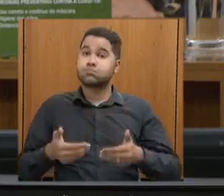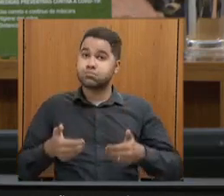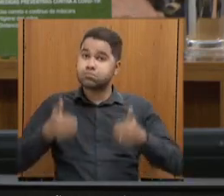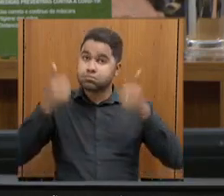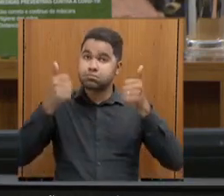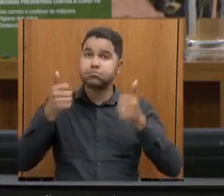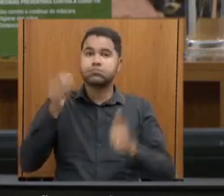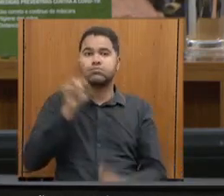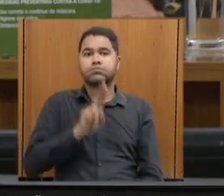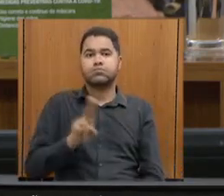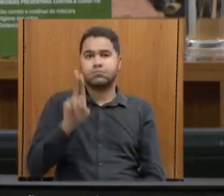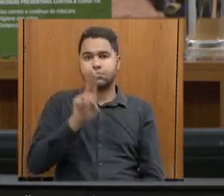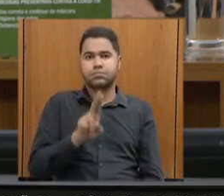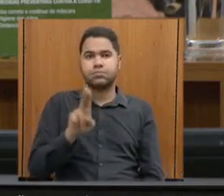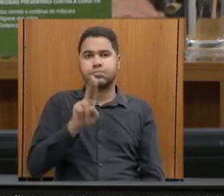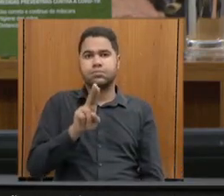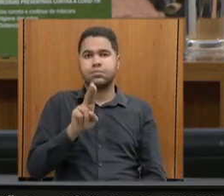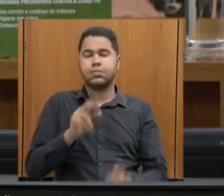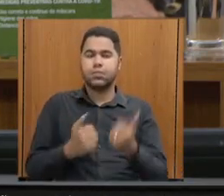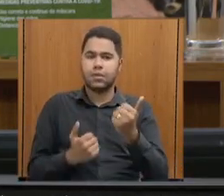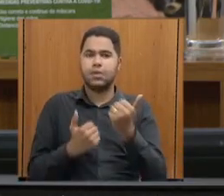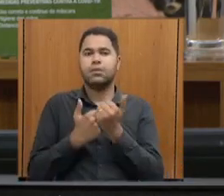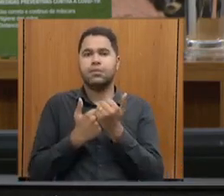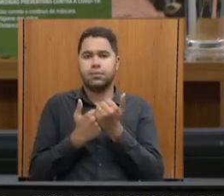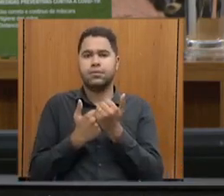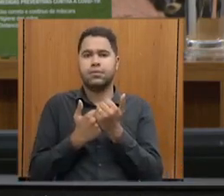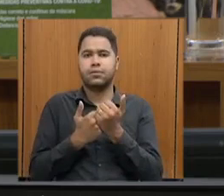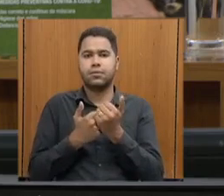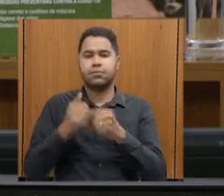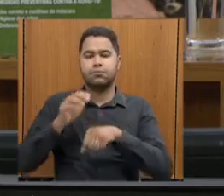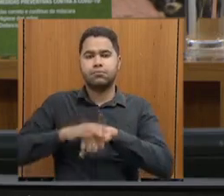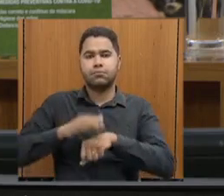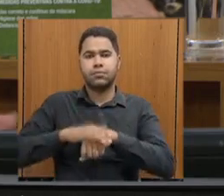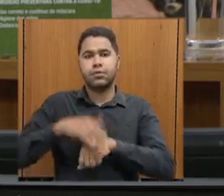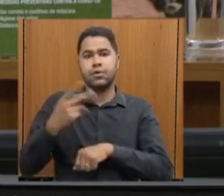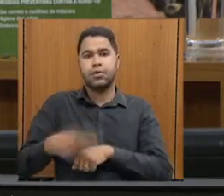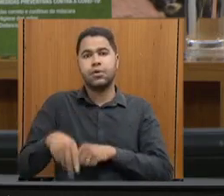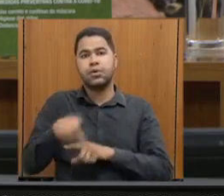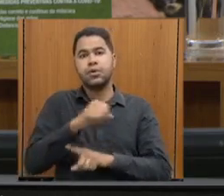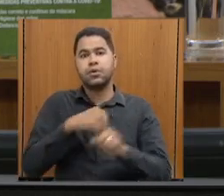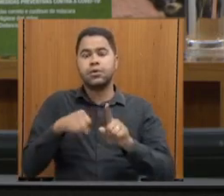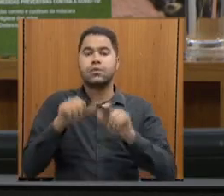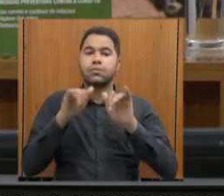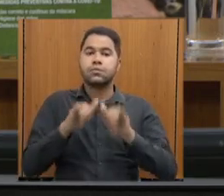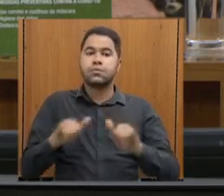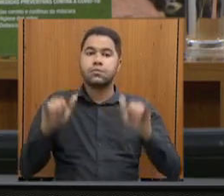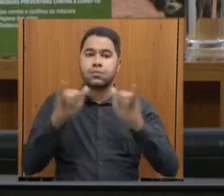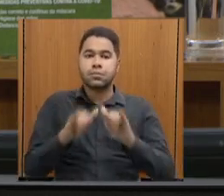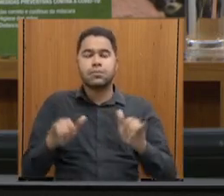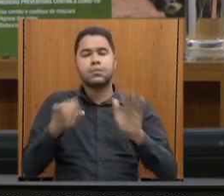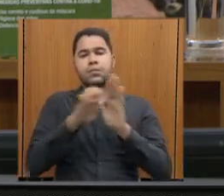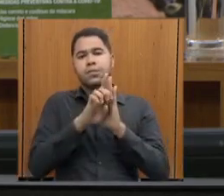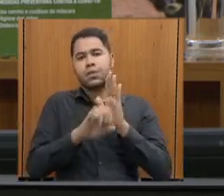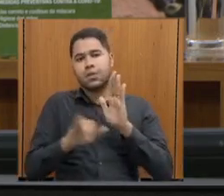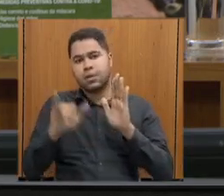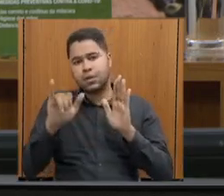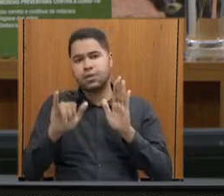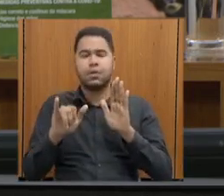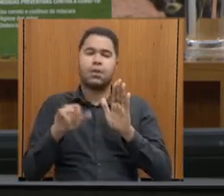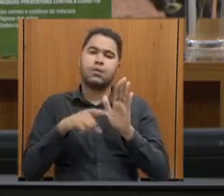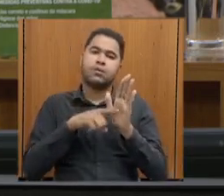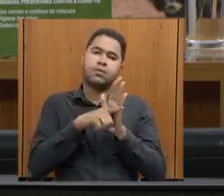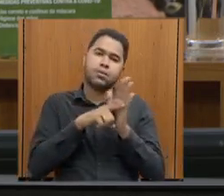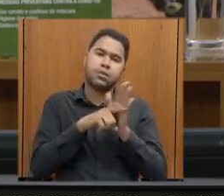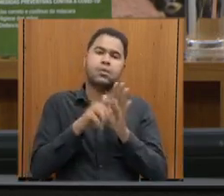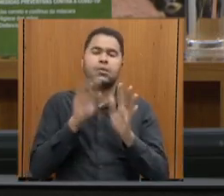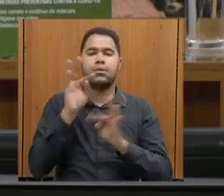melhor utilização desses recursos aí em nossa sociedade divulgação também de editais e de ciência e tecnologia